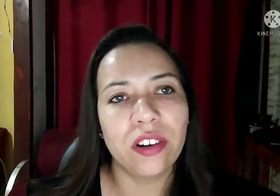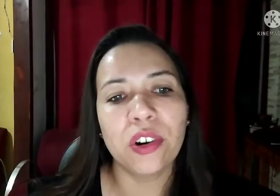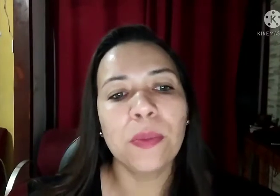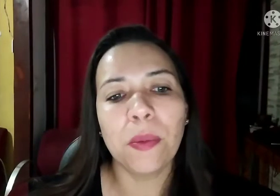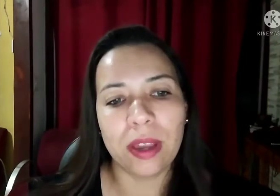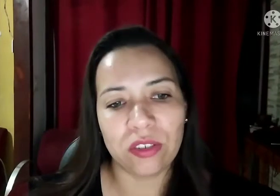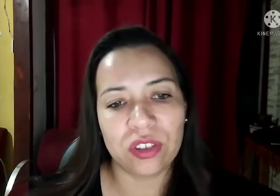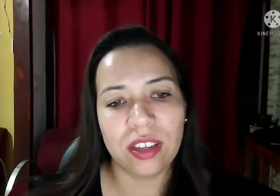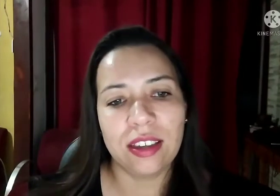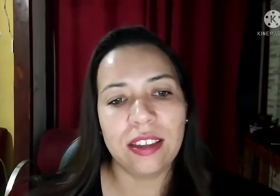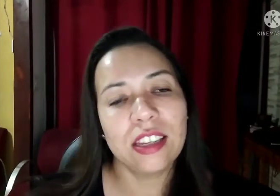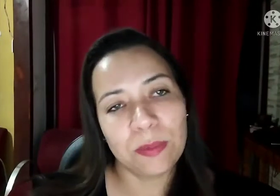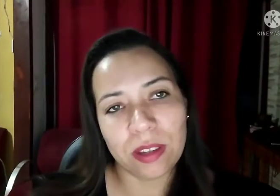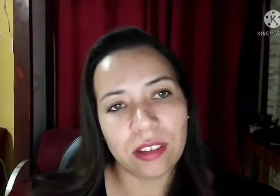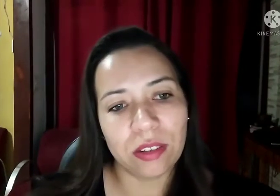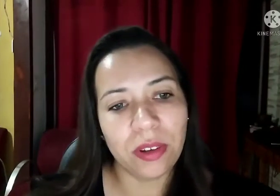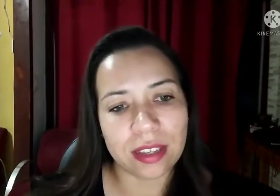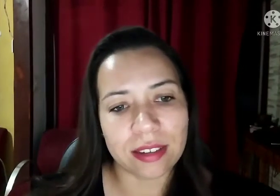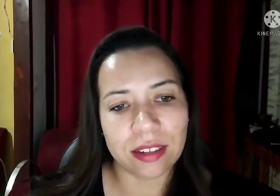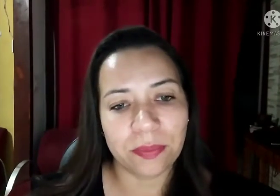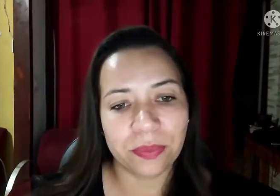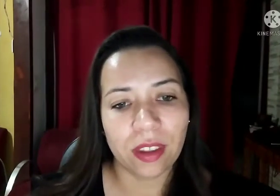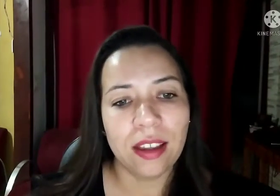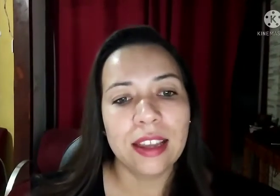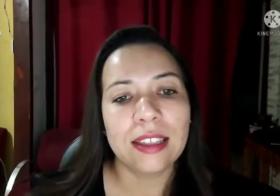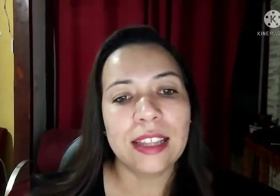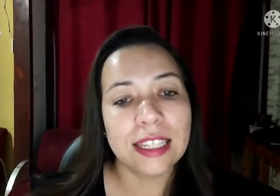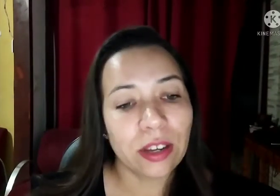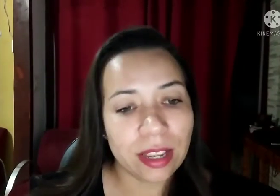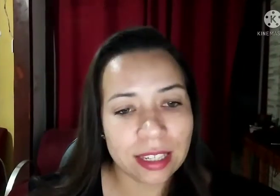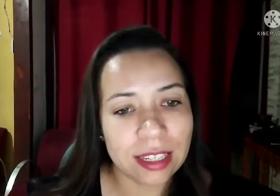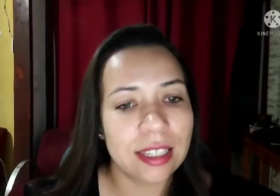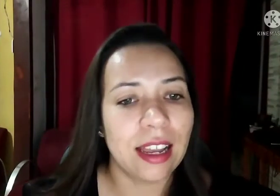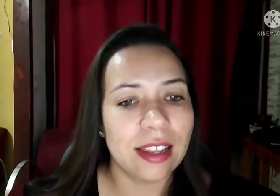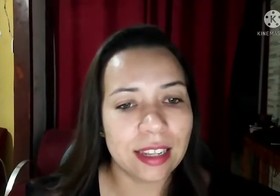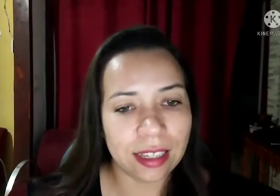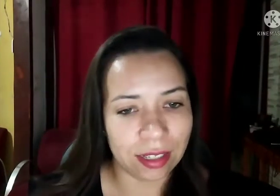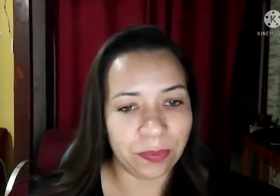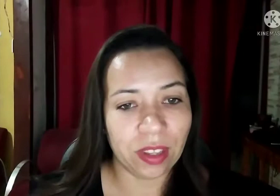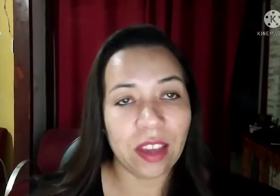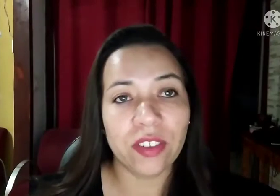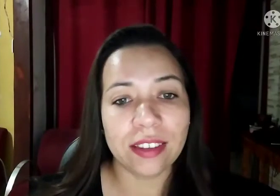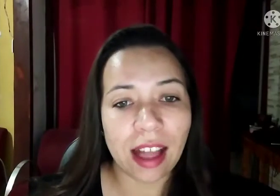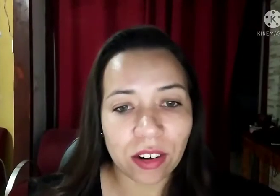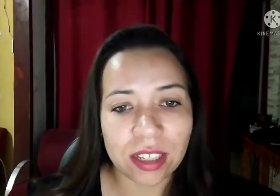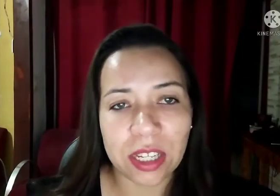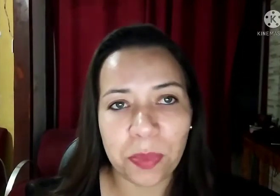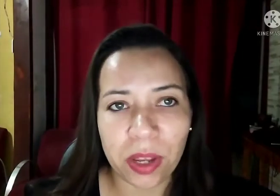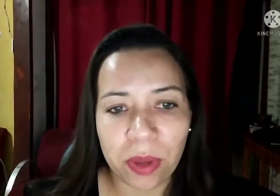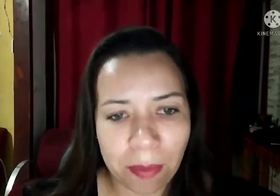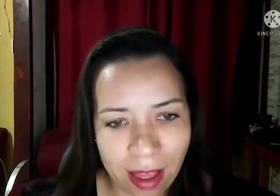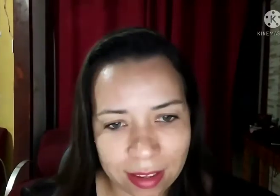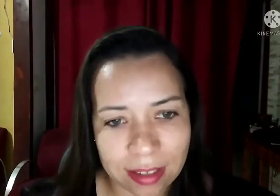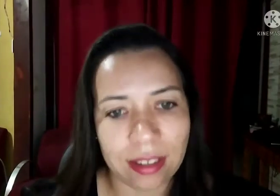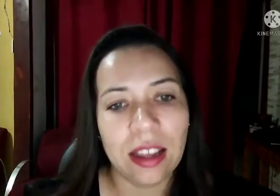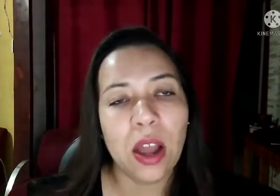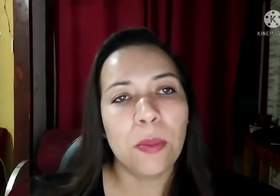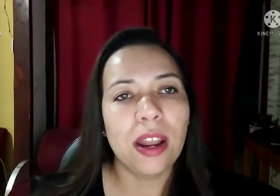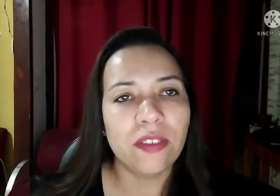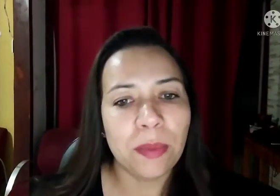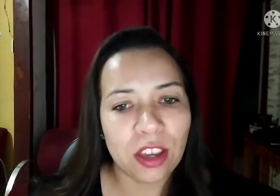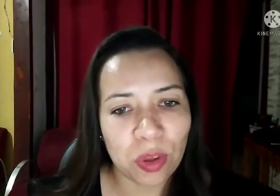continuem a viver normalmente, a despeito da doença. Nas sequências a seguir, evitar o desemprego em